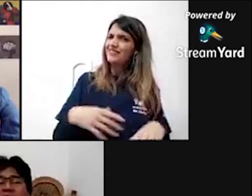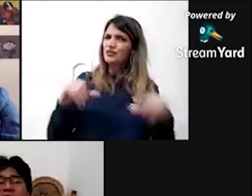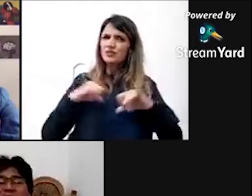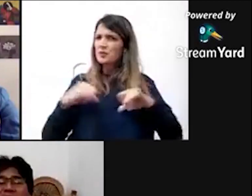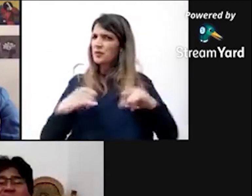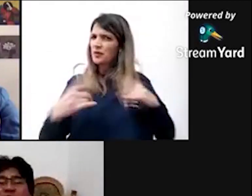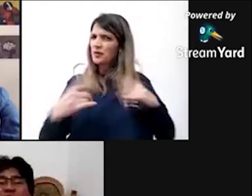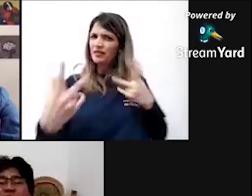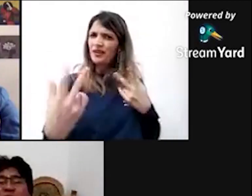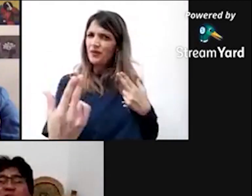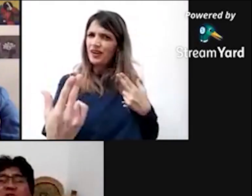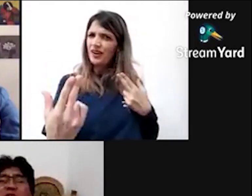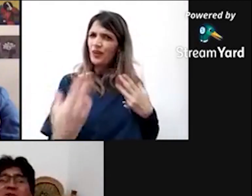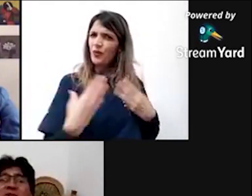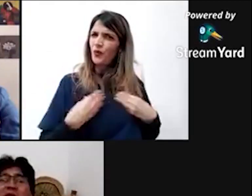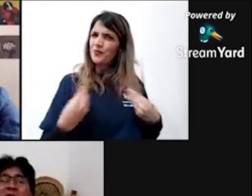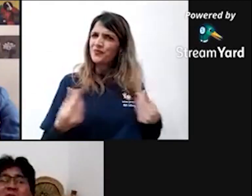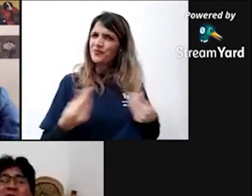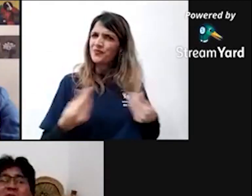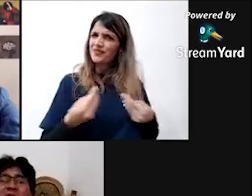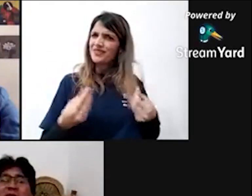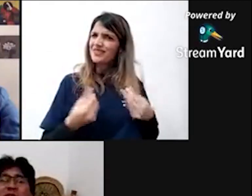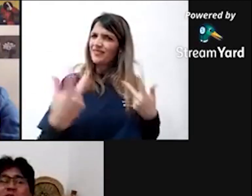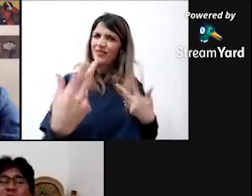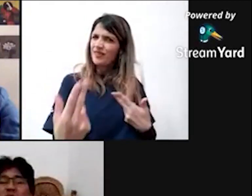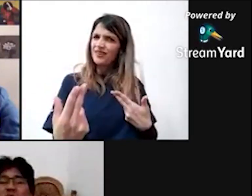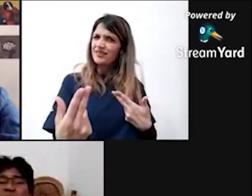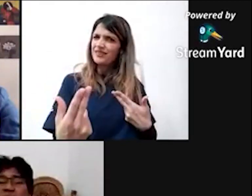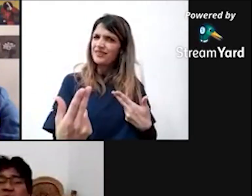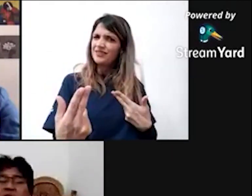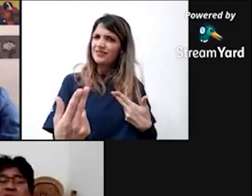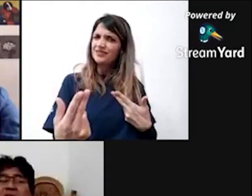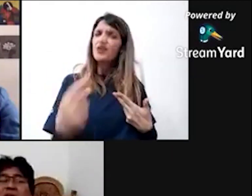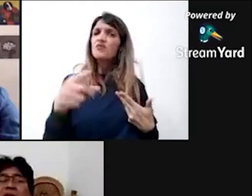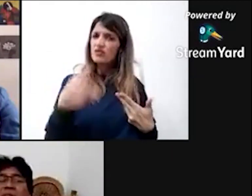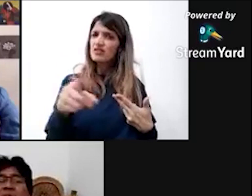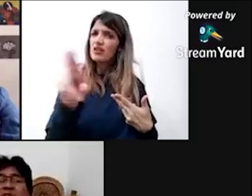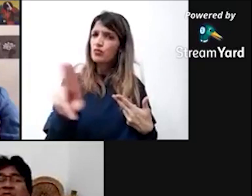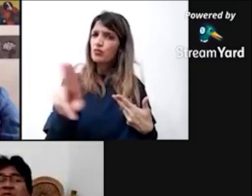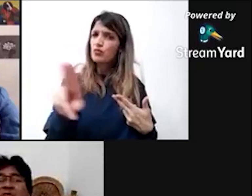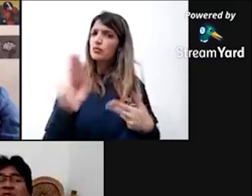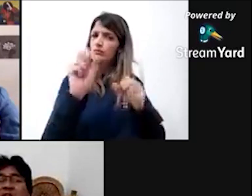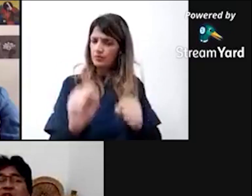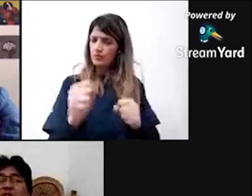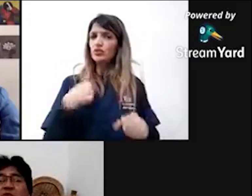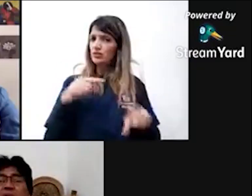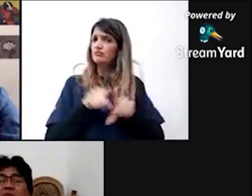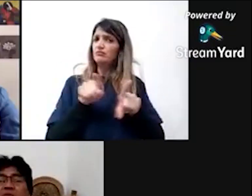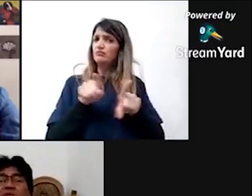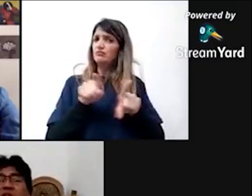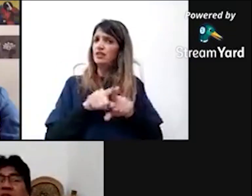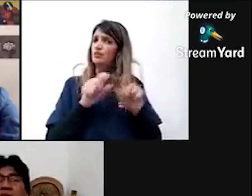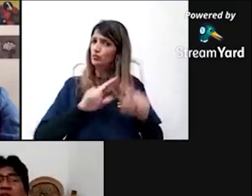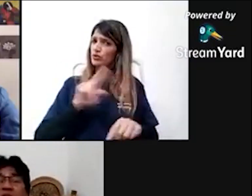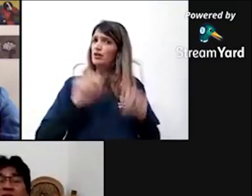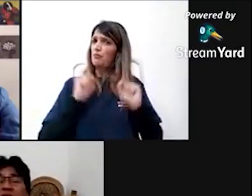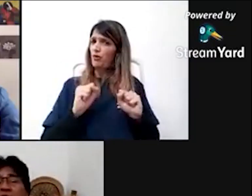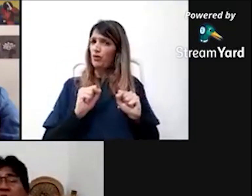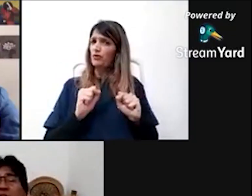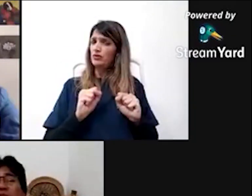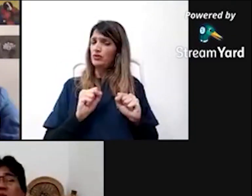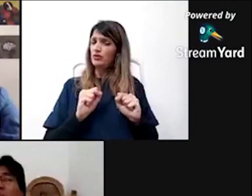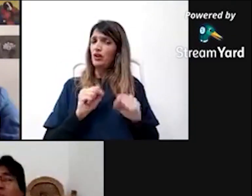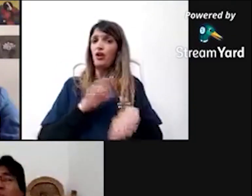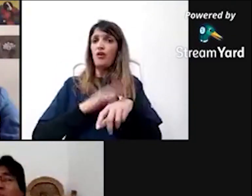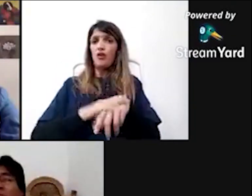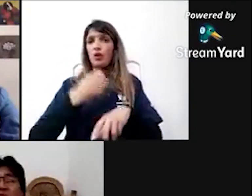as nossas sensações são as mesmas. Aquilo que tu pode usar, eu também posso usar. Isso foi feito para o bem e para o mal da humanidade. O carro não foi